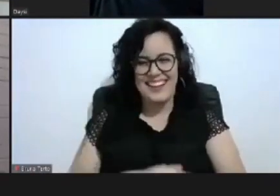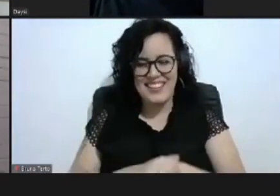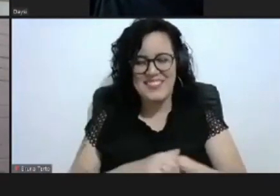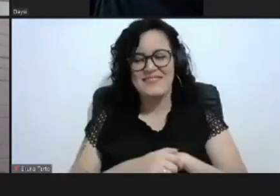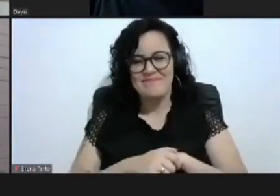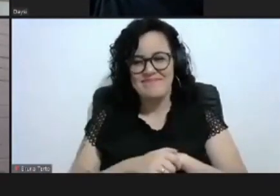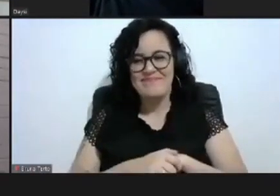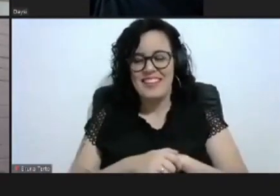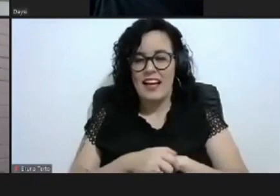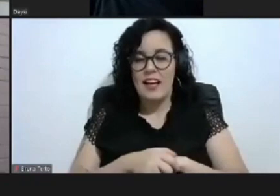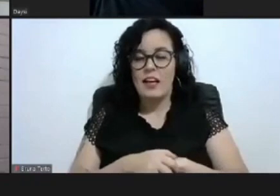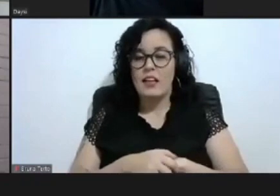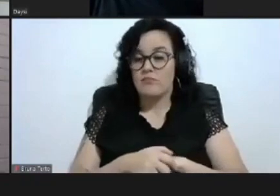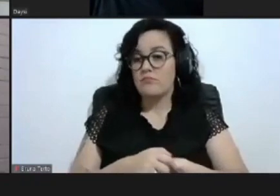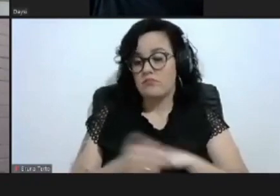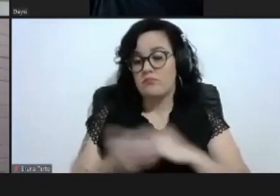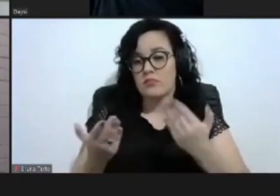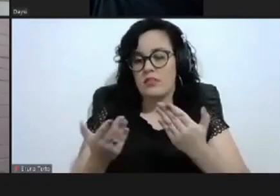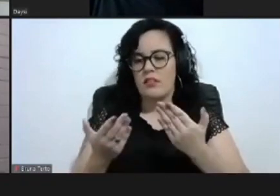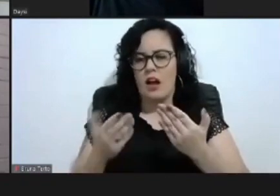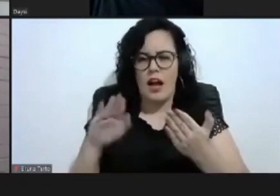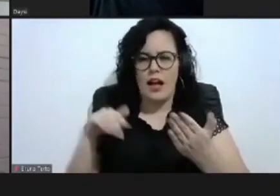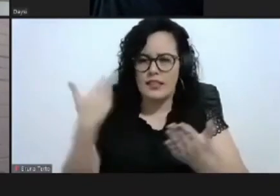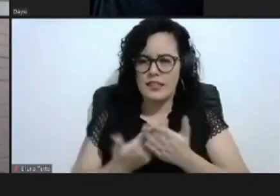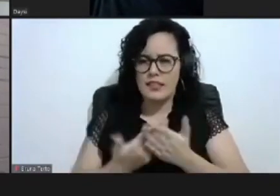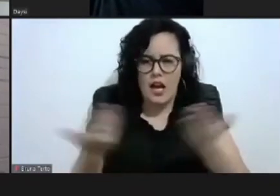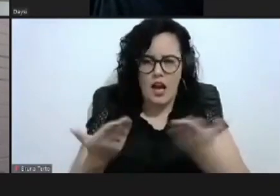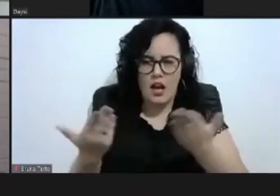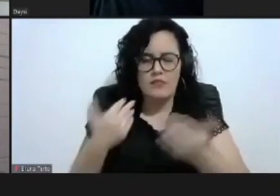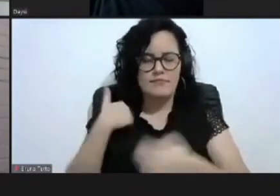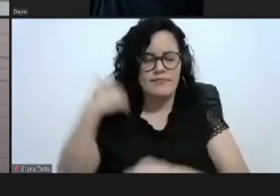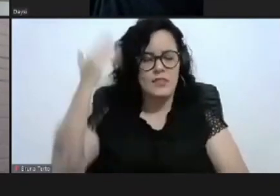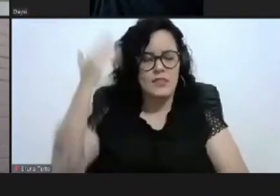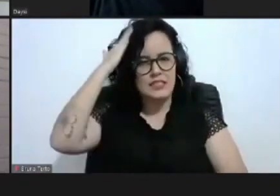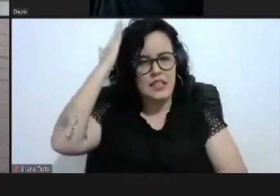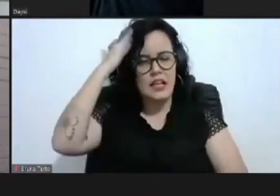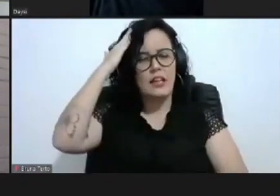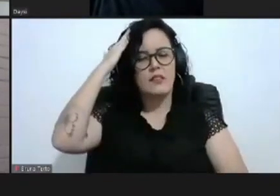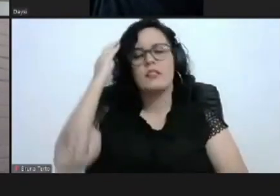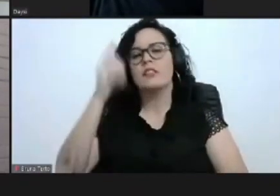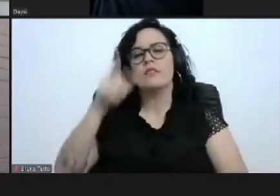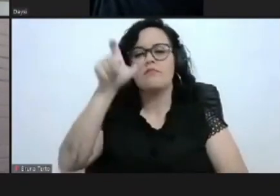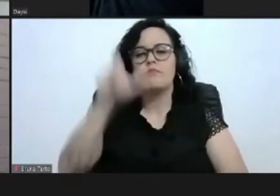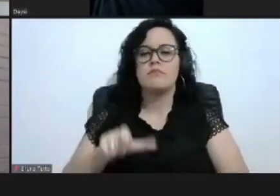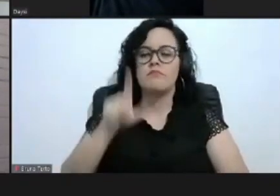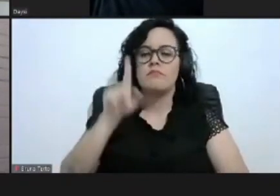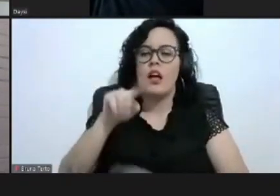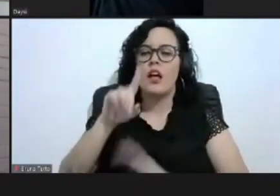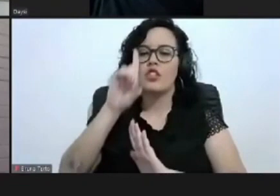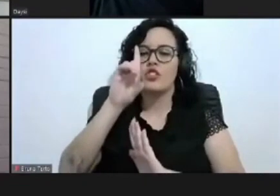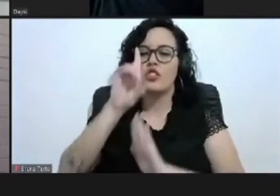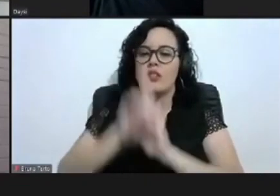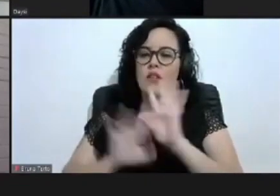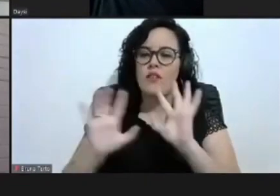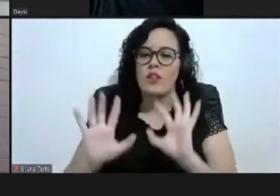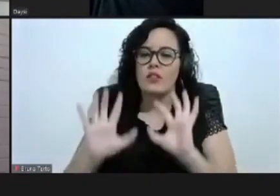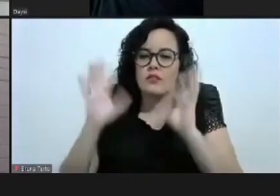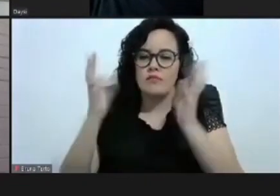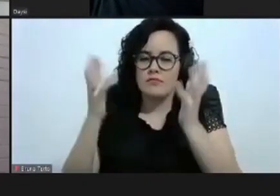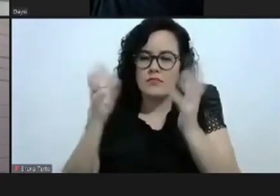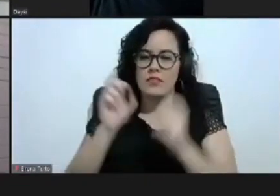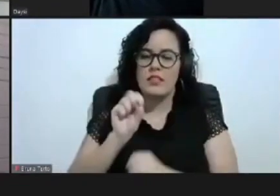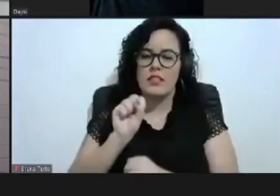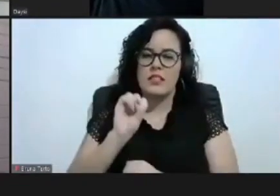Gerais. E desde sempre, pelo que eu sei, é parte da diretoria do Festival Cine Fantasy, em